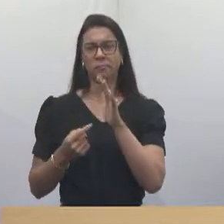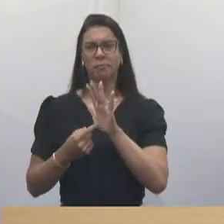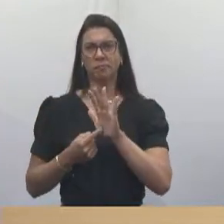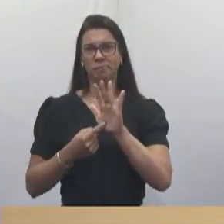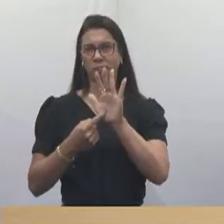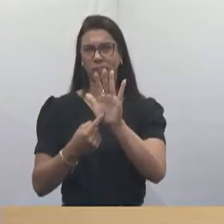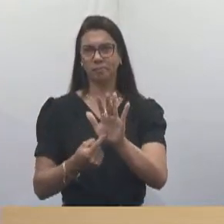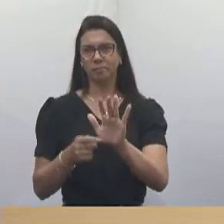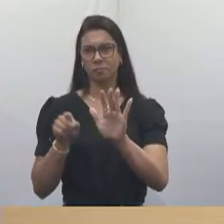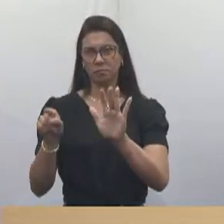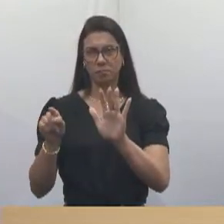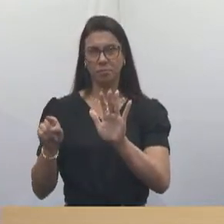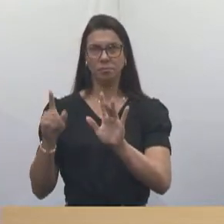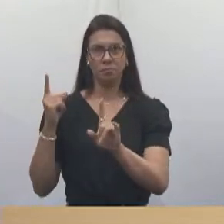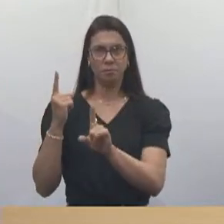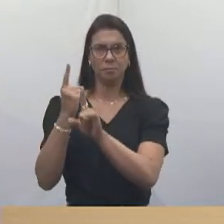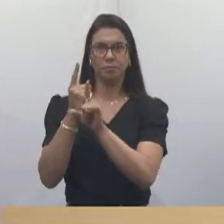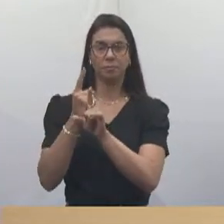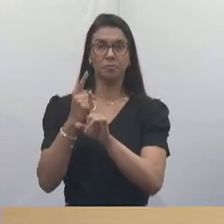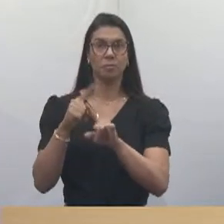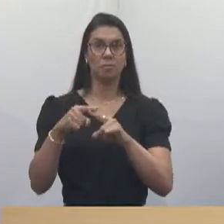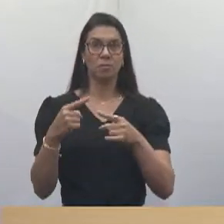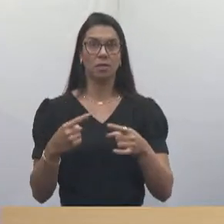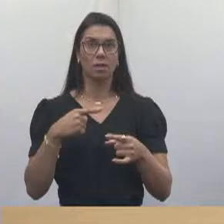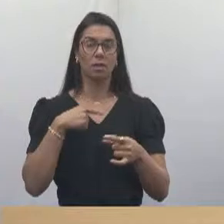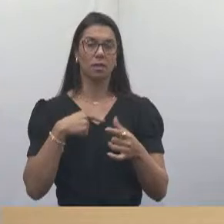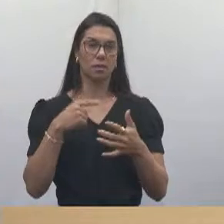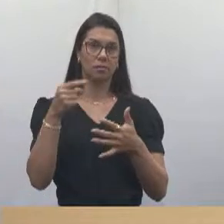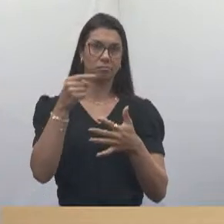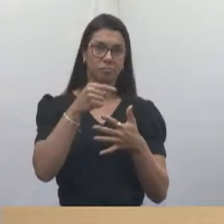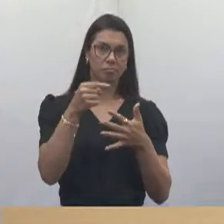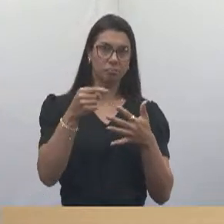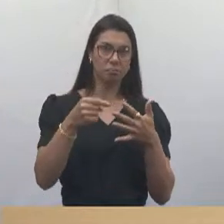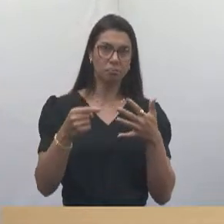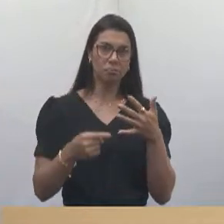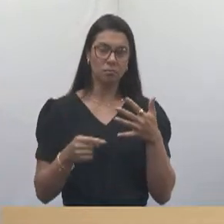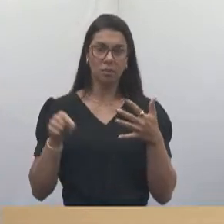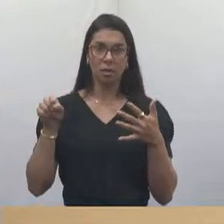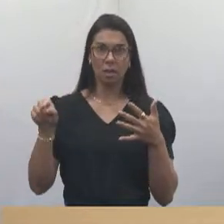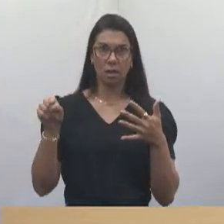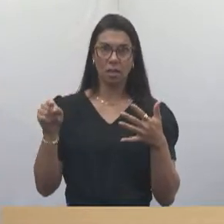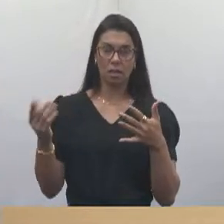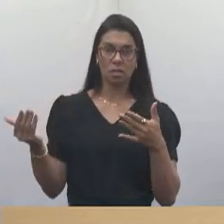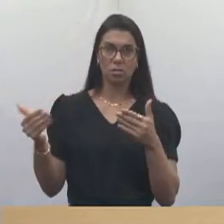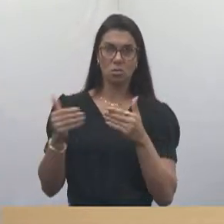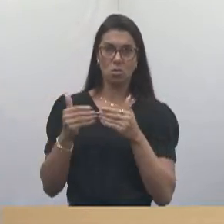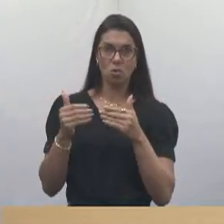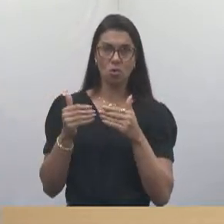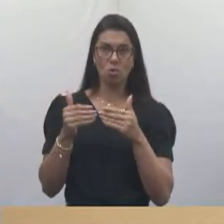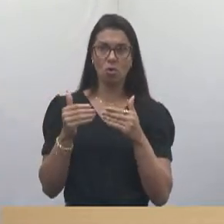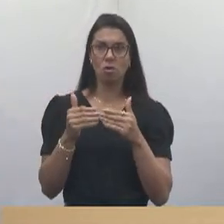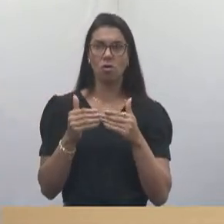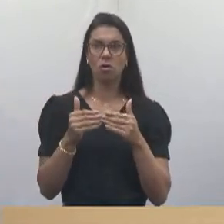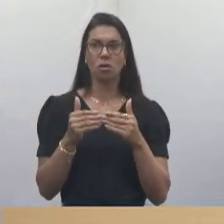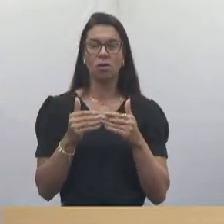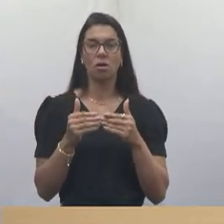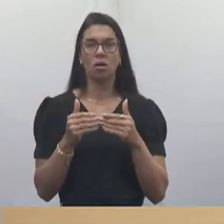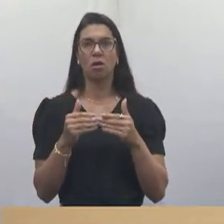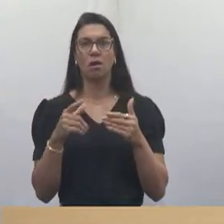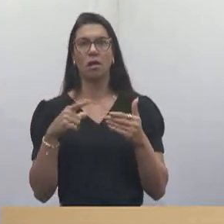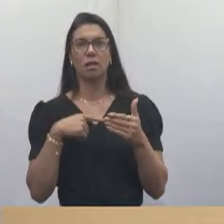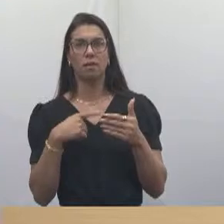eles encontraram, existem pontos que eles foram favoráveis. Existem pontos que